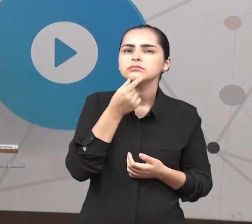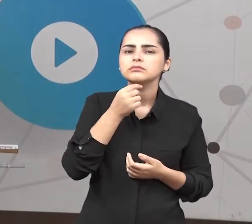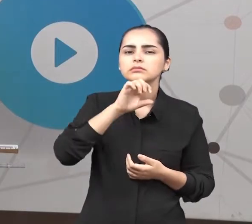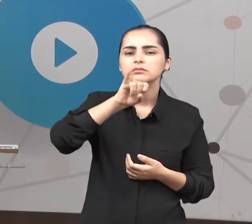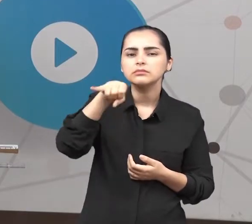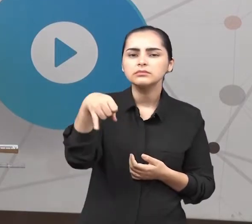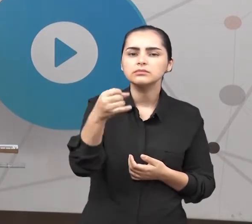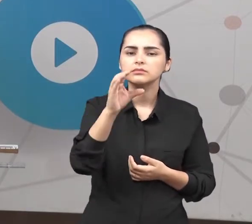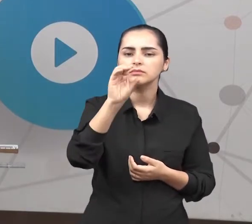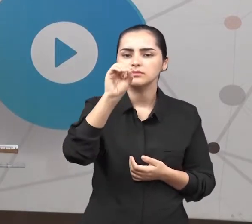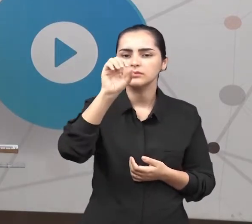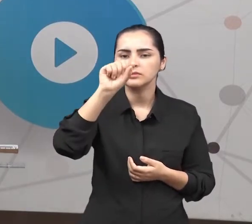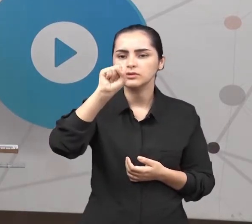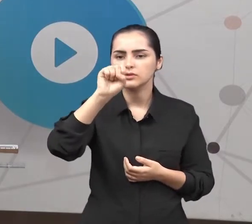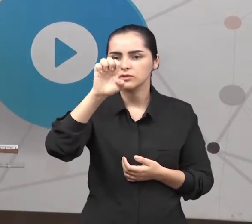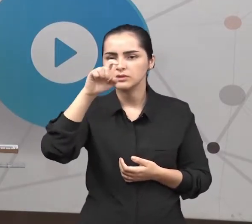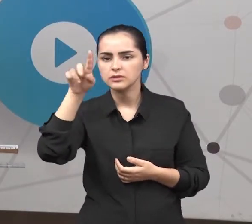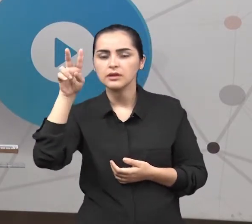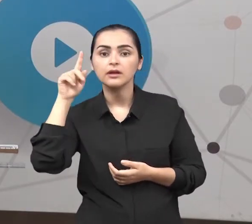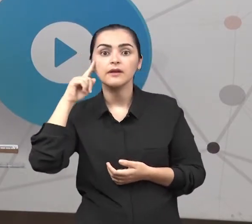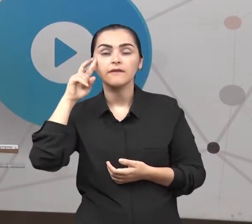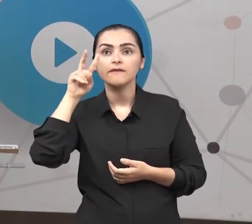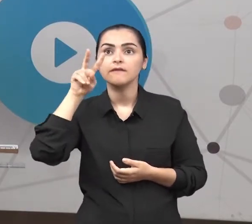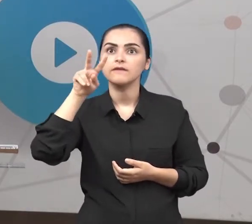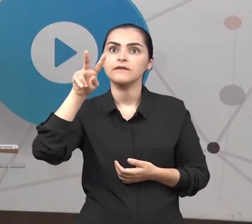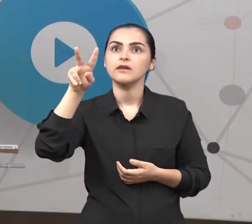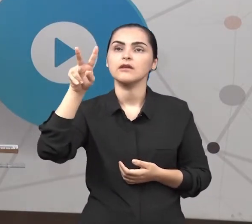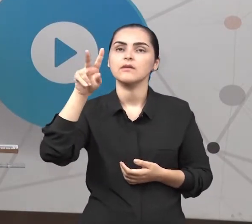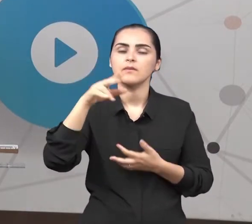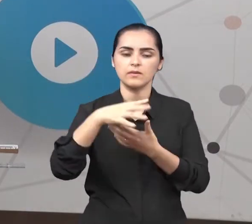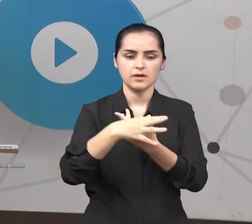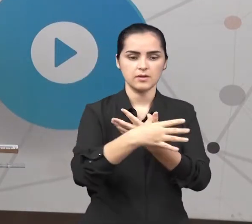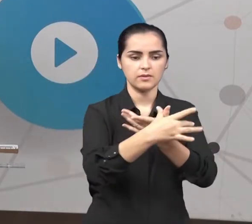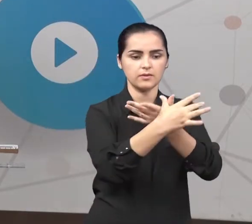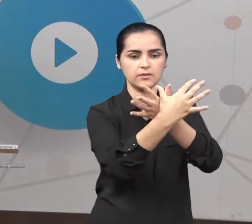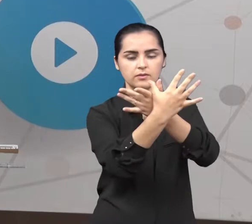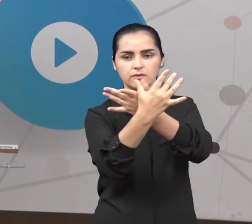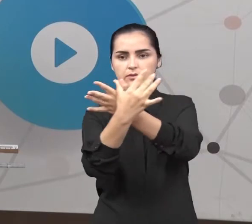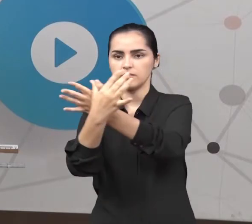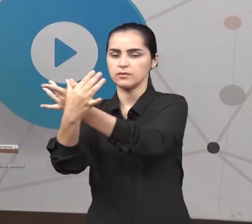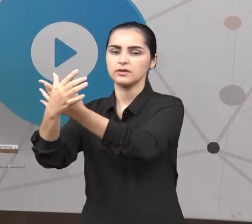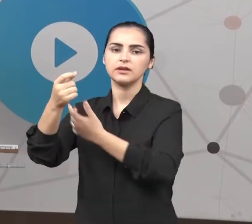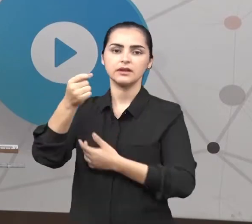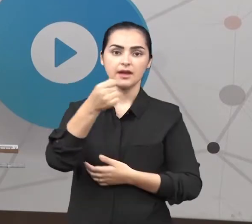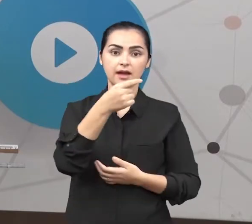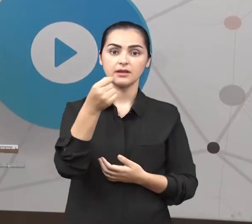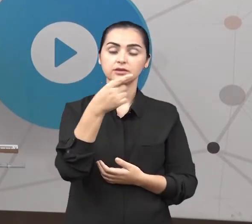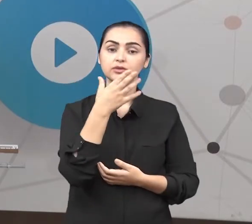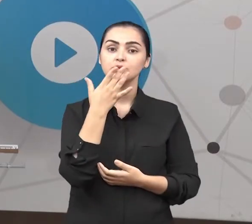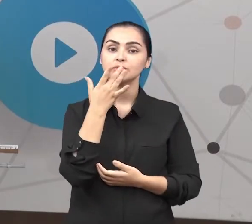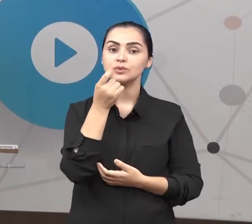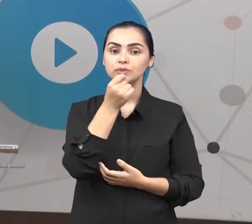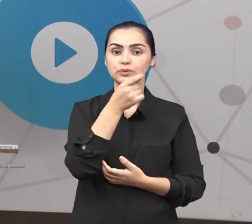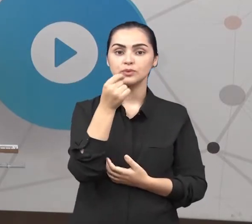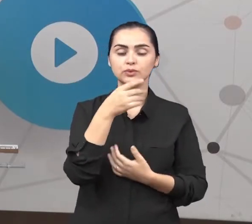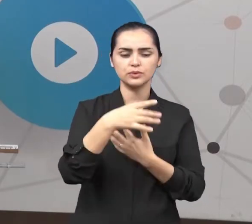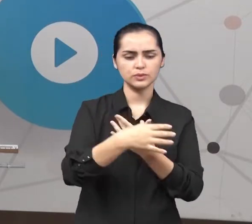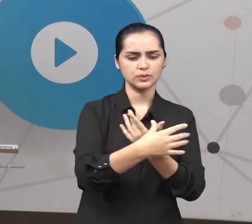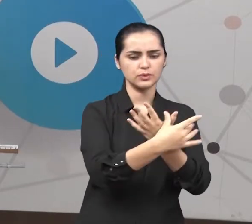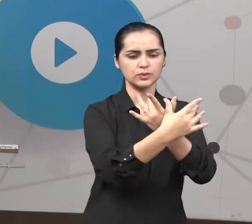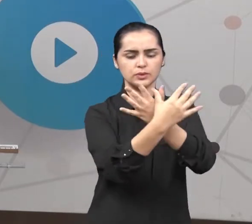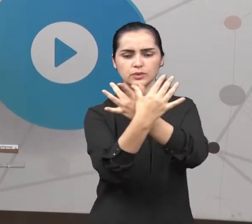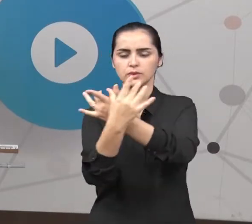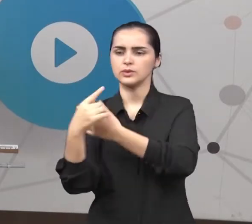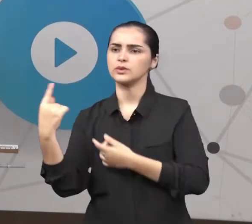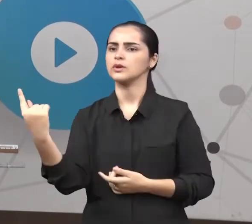uma borboleta azul voando tão alto, ele ficou impressionado e perguntou ao seu